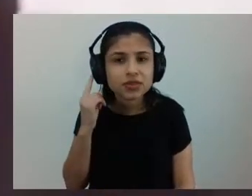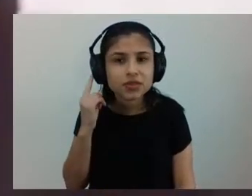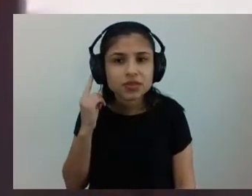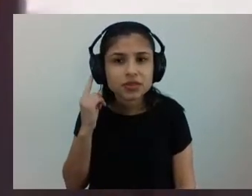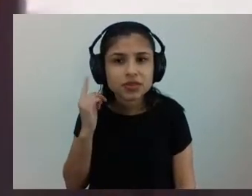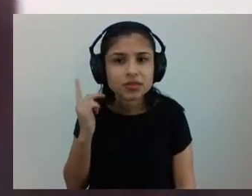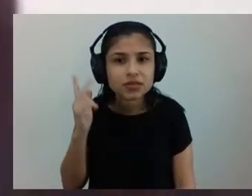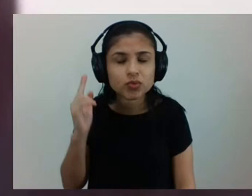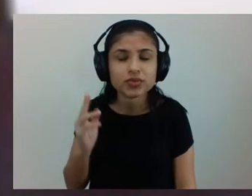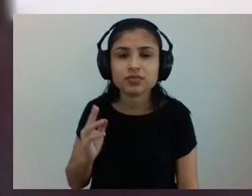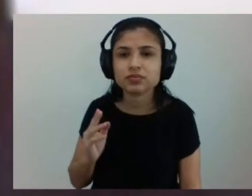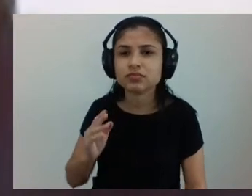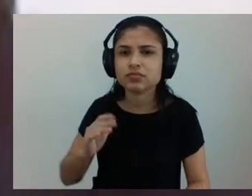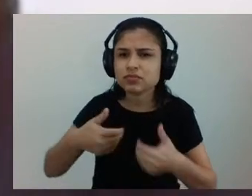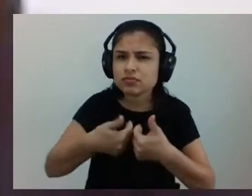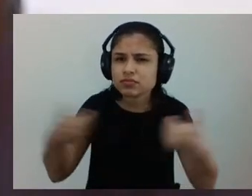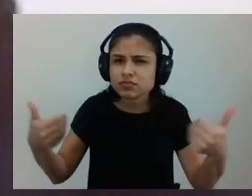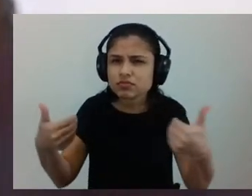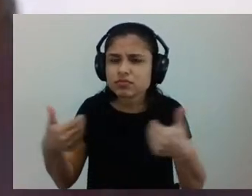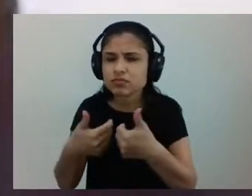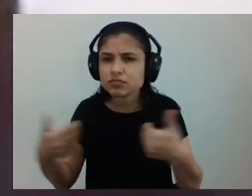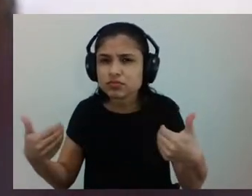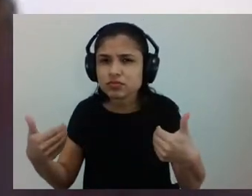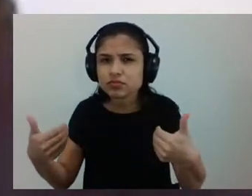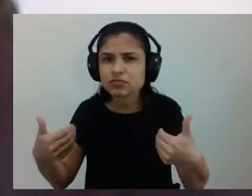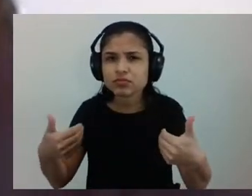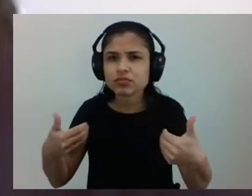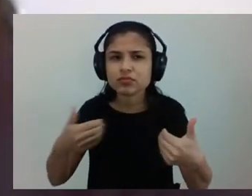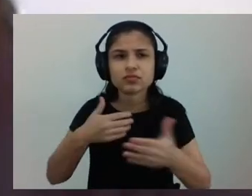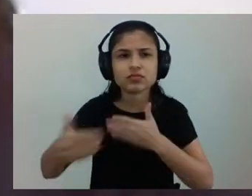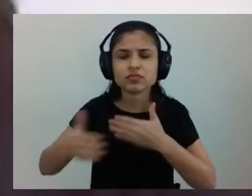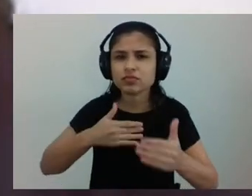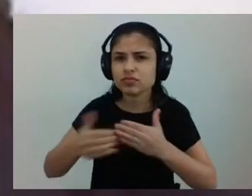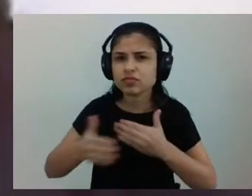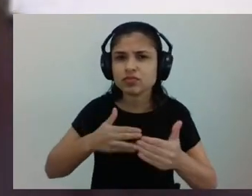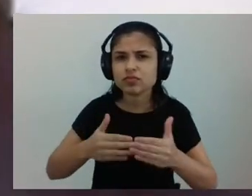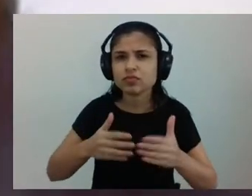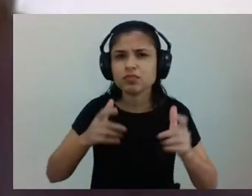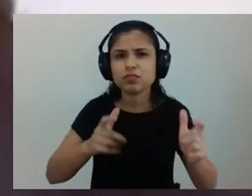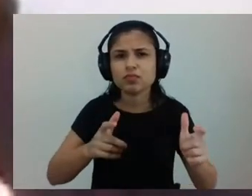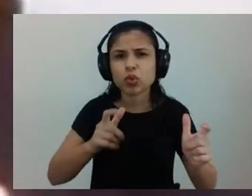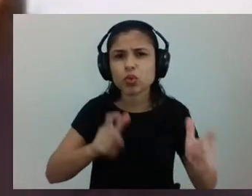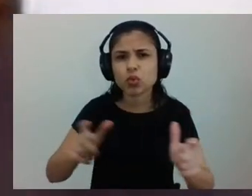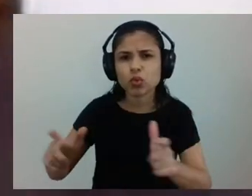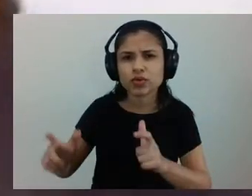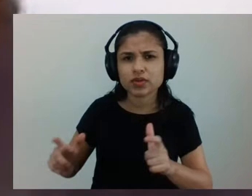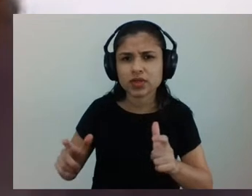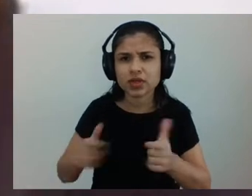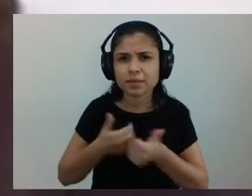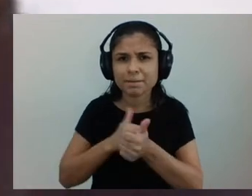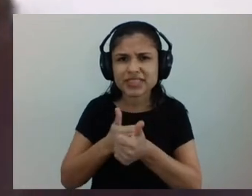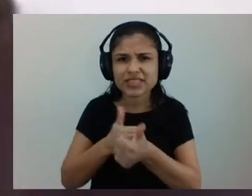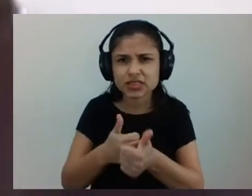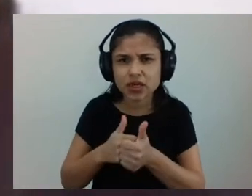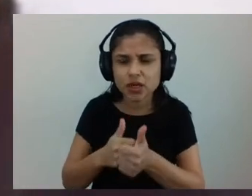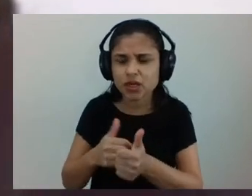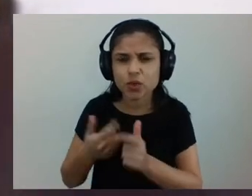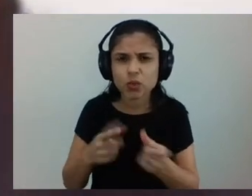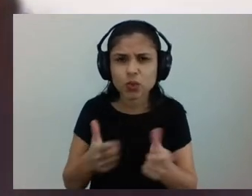Perseguições mil nós temos aqui dentro, não importa qual administração, em todas. Tá? Então nós temos que acabar com essa divisão e essa polarização